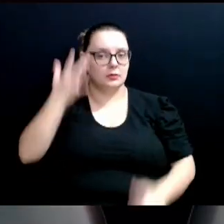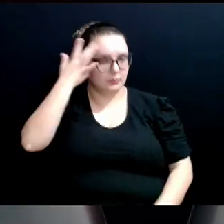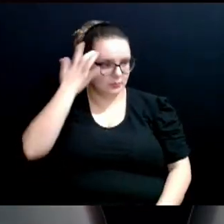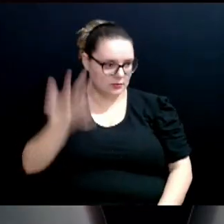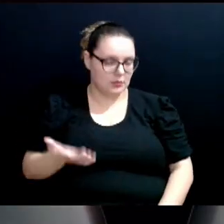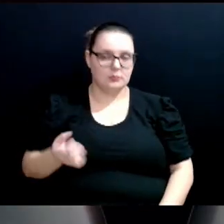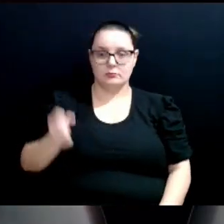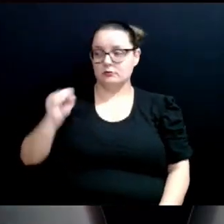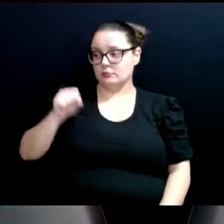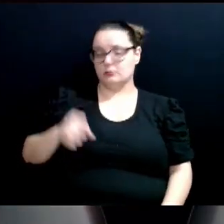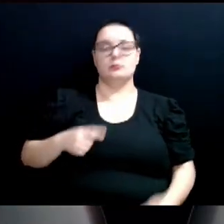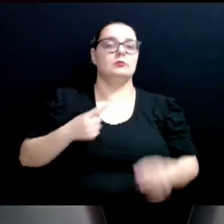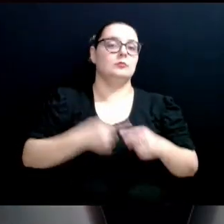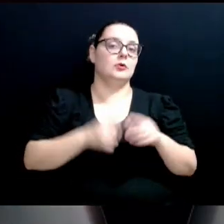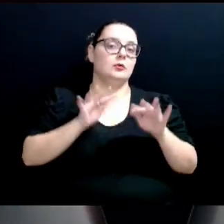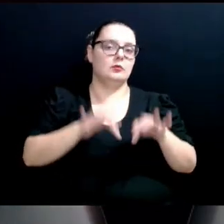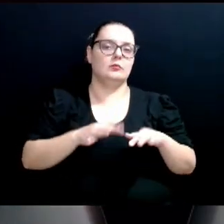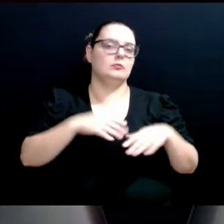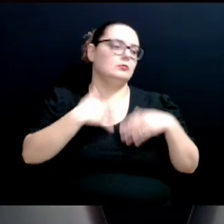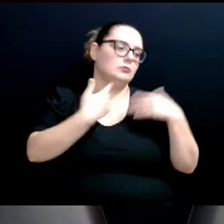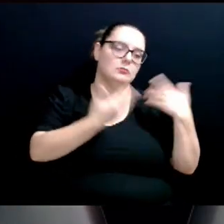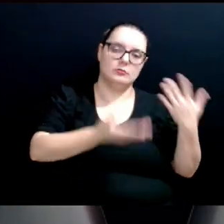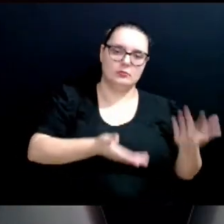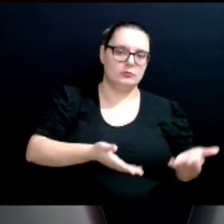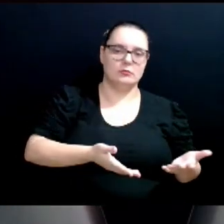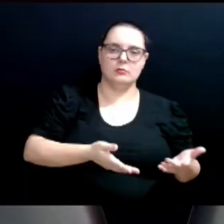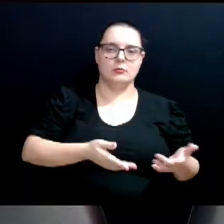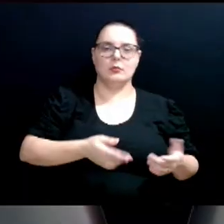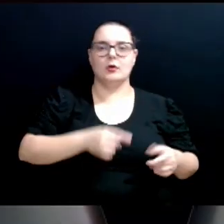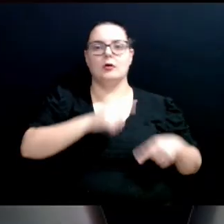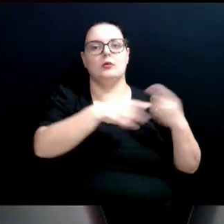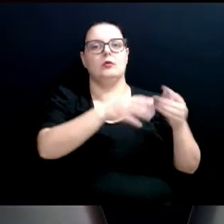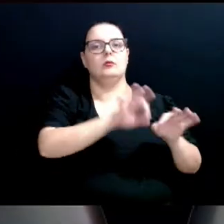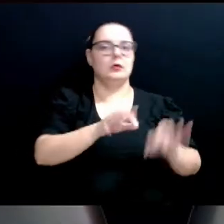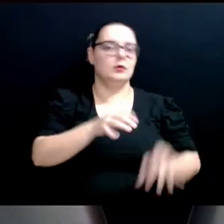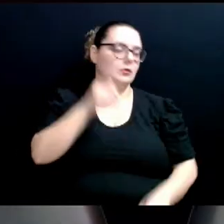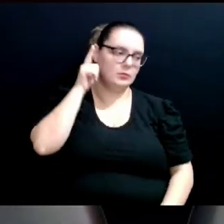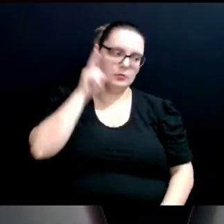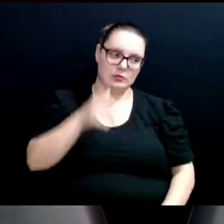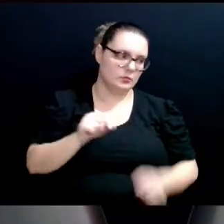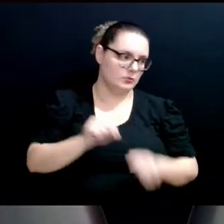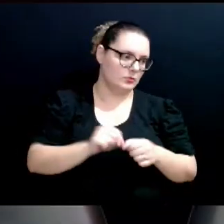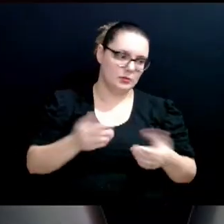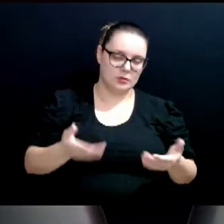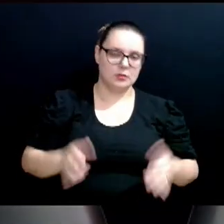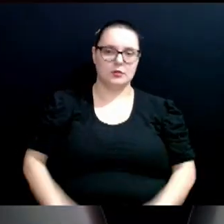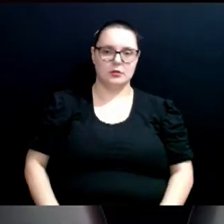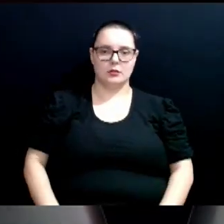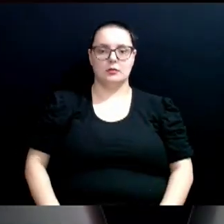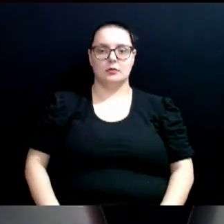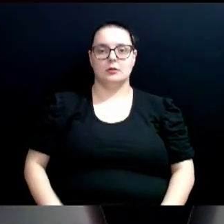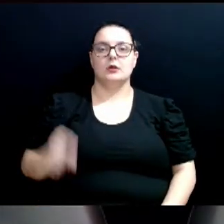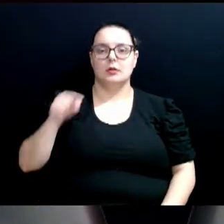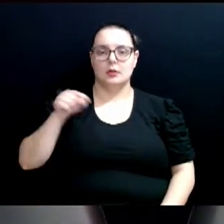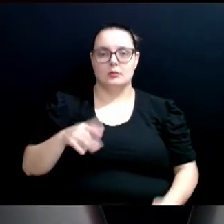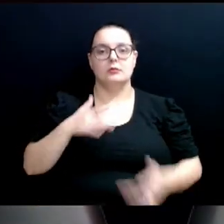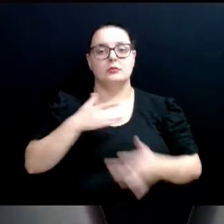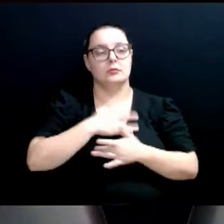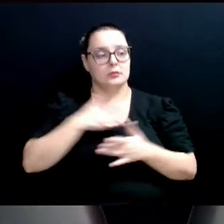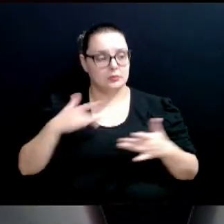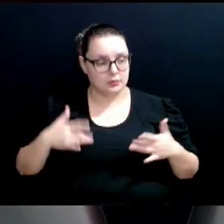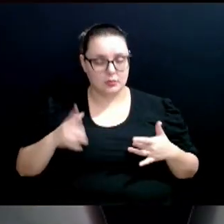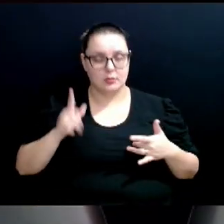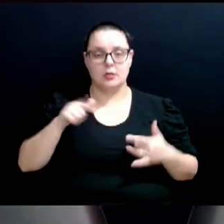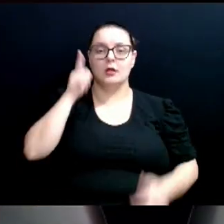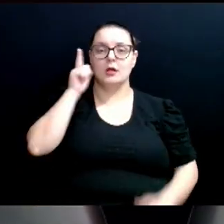estou finalizando X outro projeto agora e eu não vou conseguir fazer isso. Então, isso é saudável, isso é conseguir ser